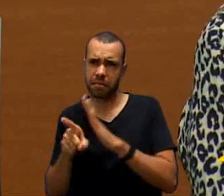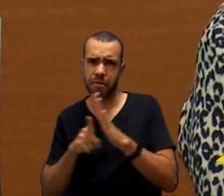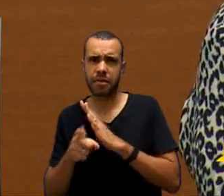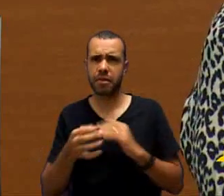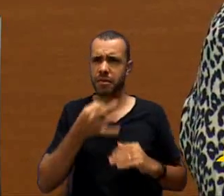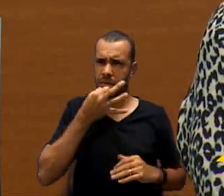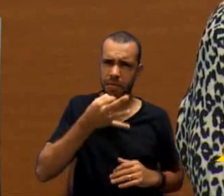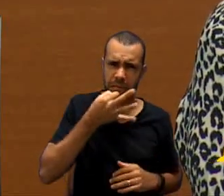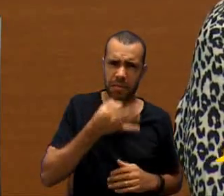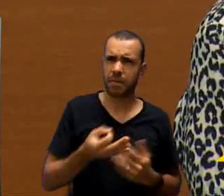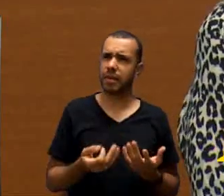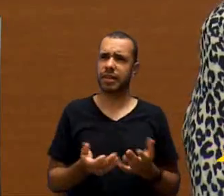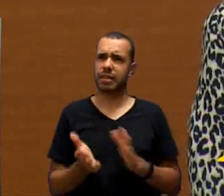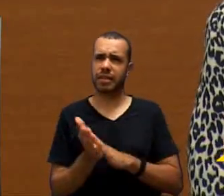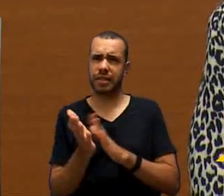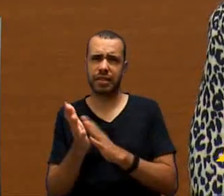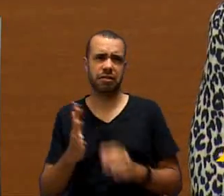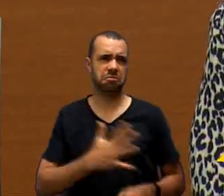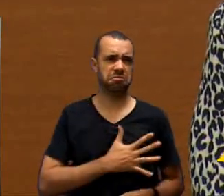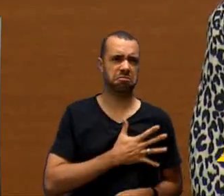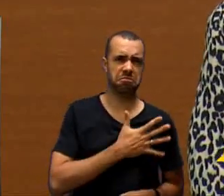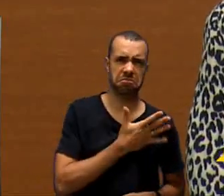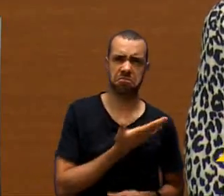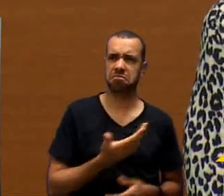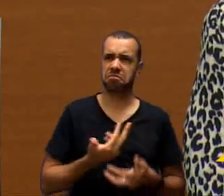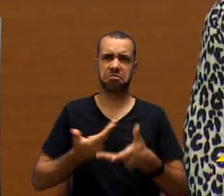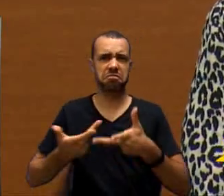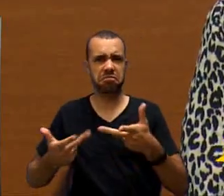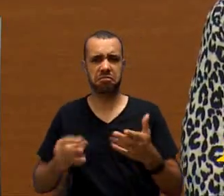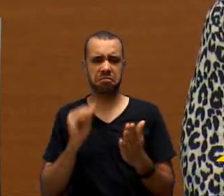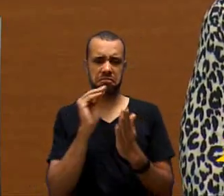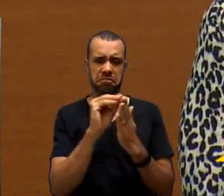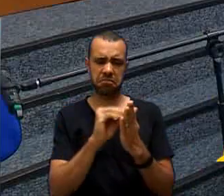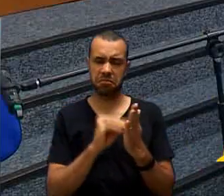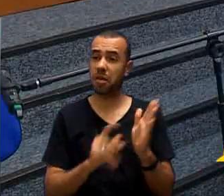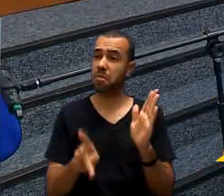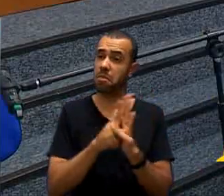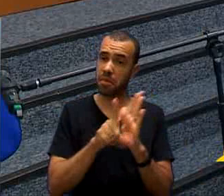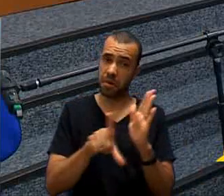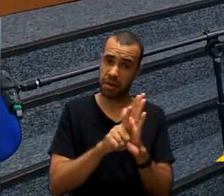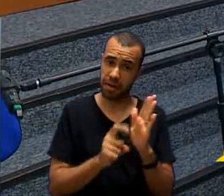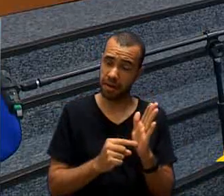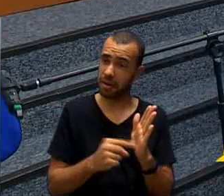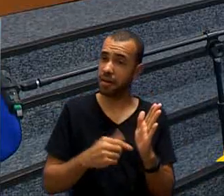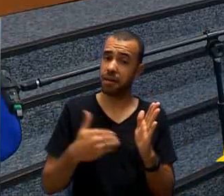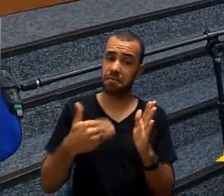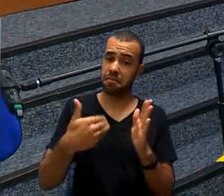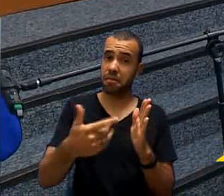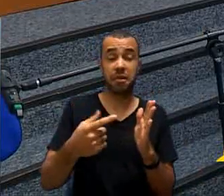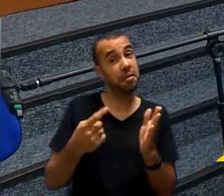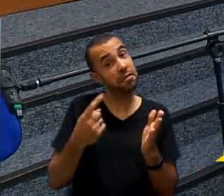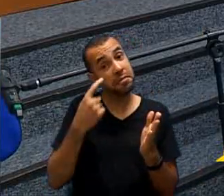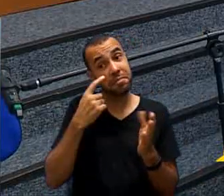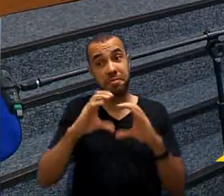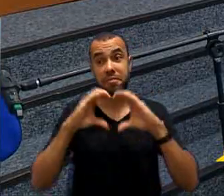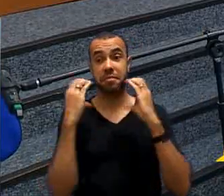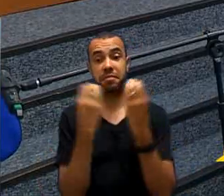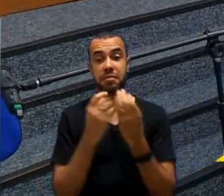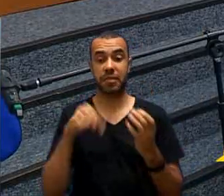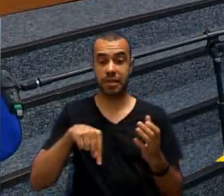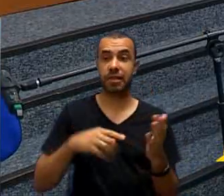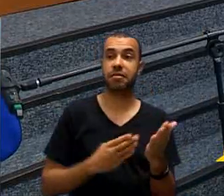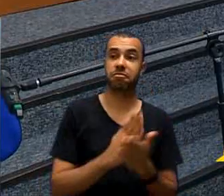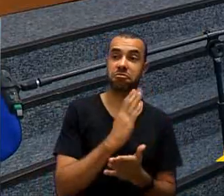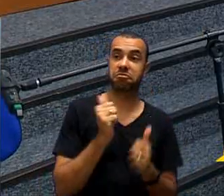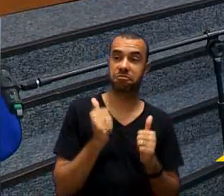moções. Moção de aplauso, perfeito. E projetos, que eu espero que essa casa encampe. Parabéns a